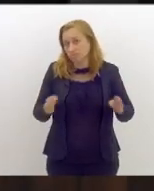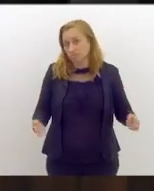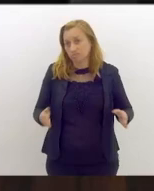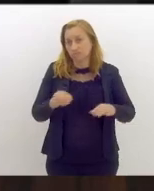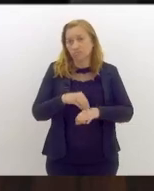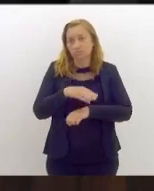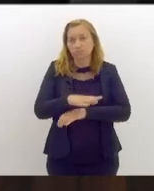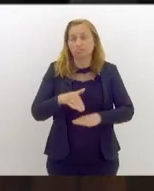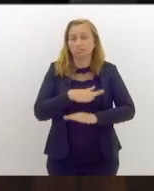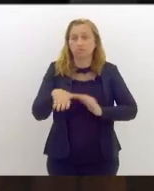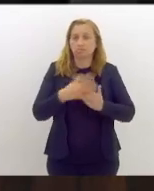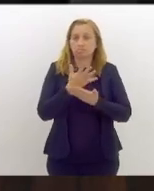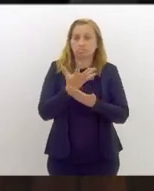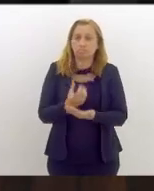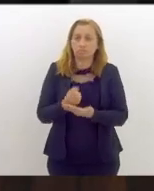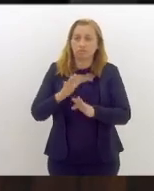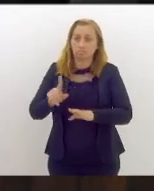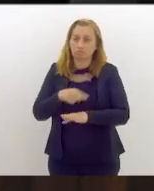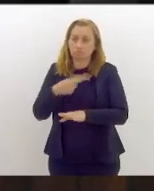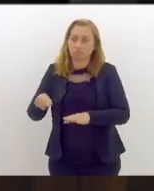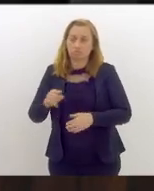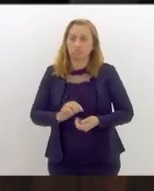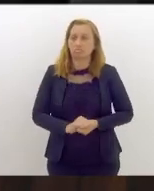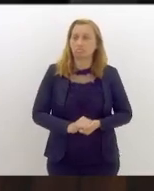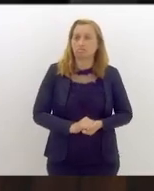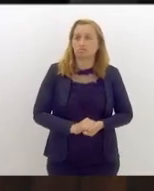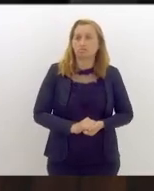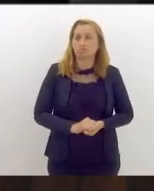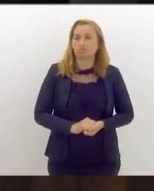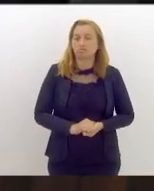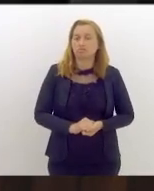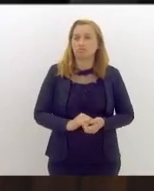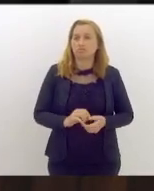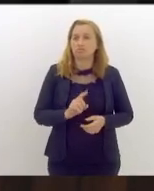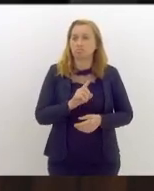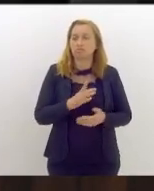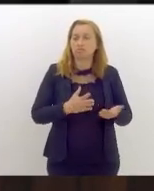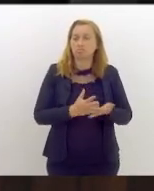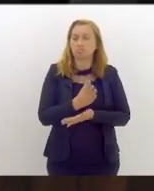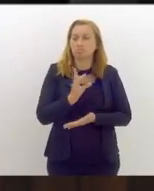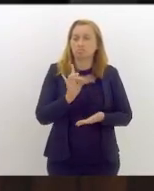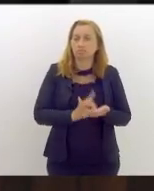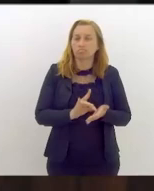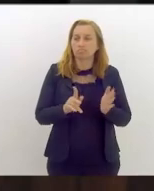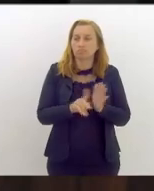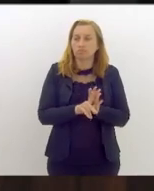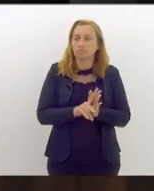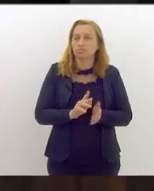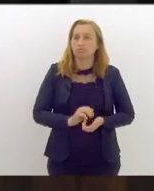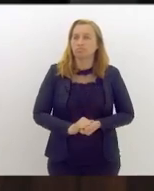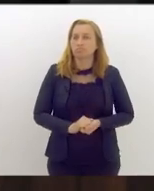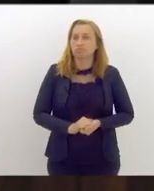destaque senhores que a própria Vanessa não rejeitado fica aprovado o projeto original